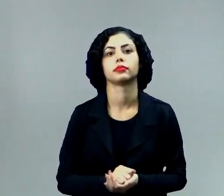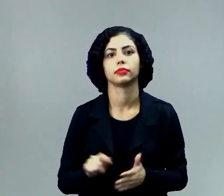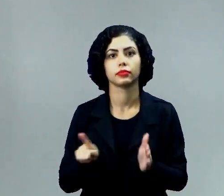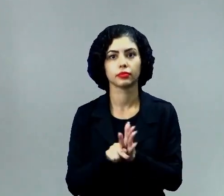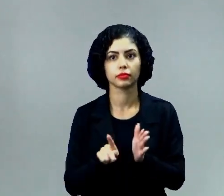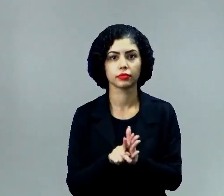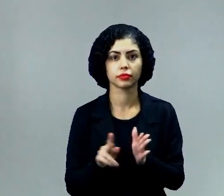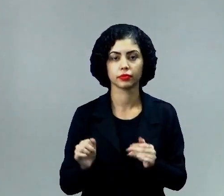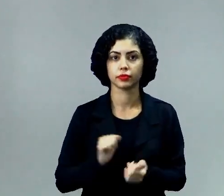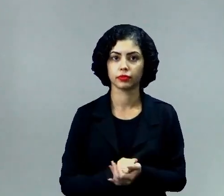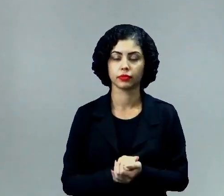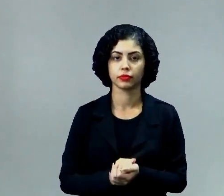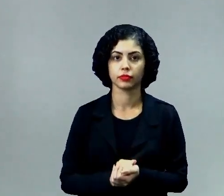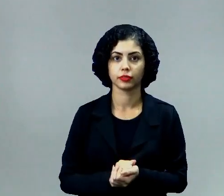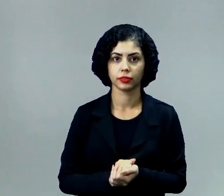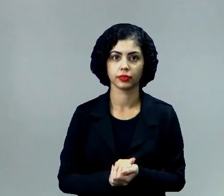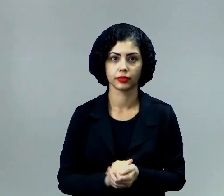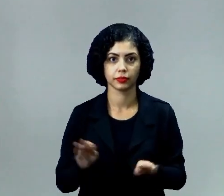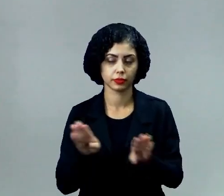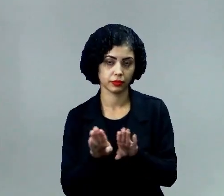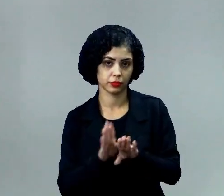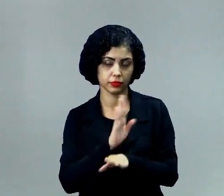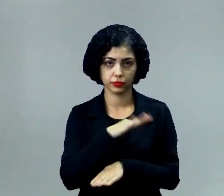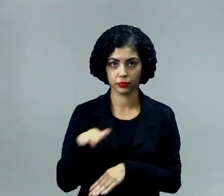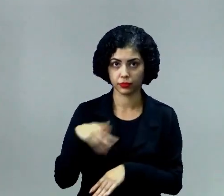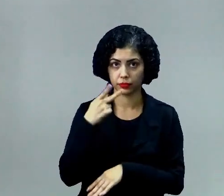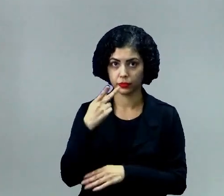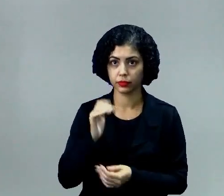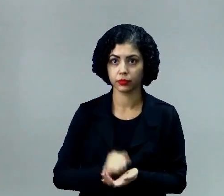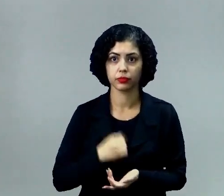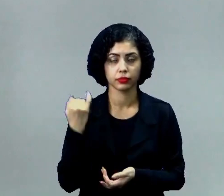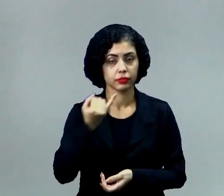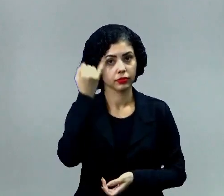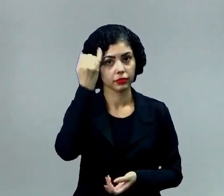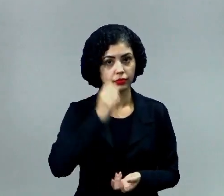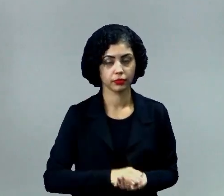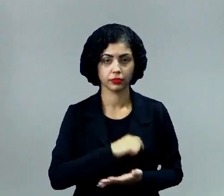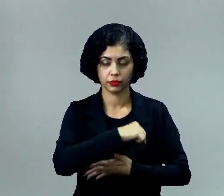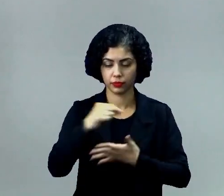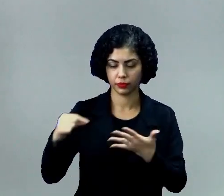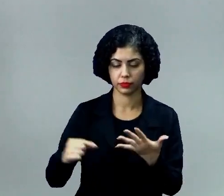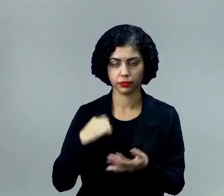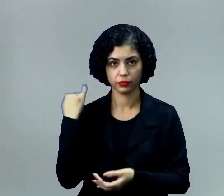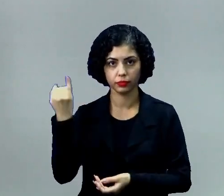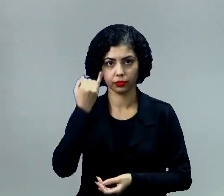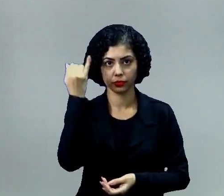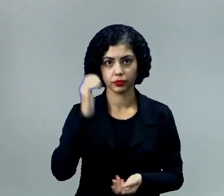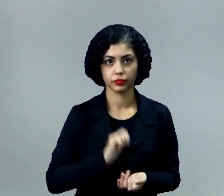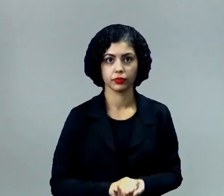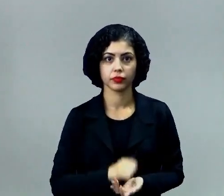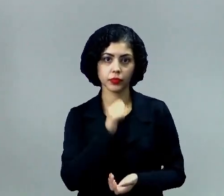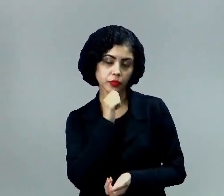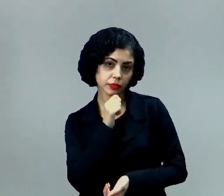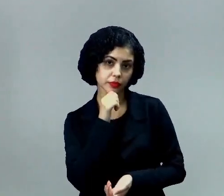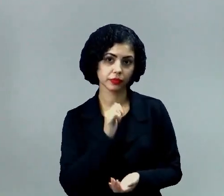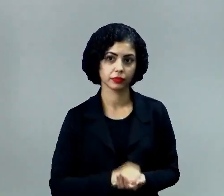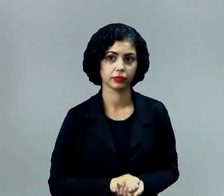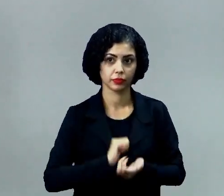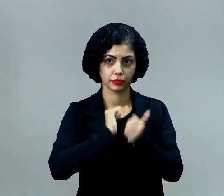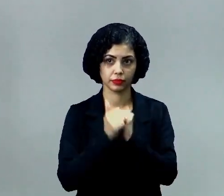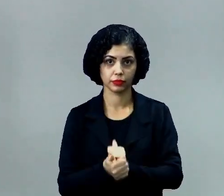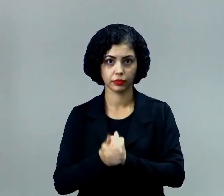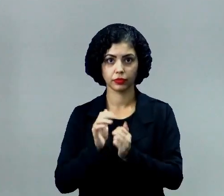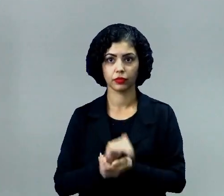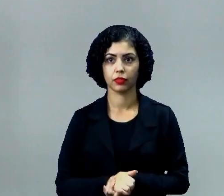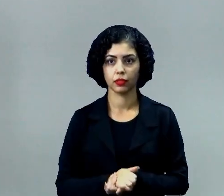sua denominação, porque quando eu falei que um dos principais elementos fundamentais para a definição de um esporte